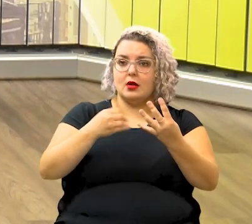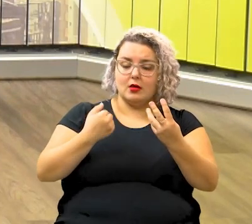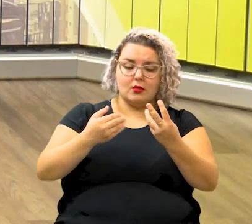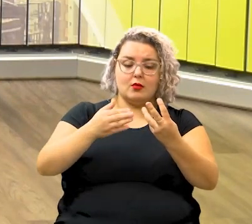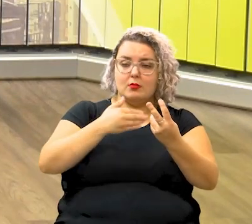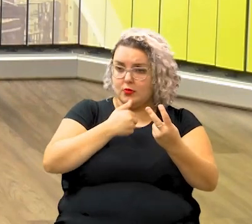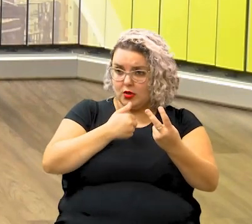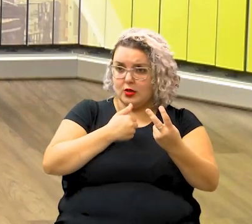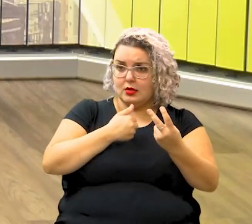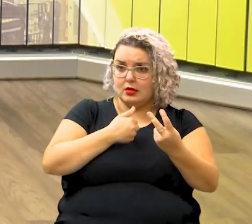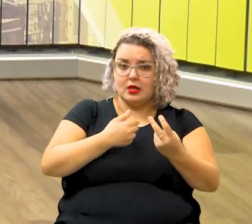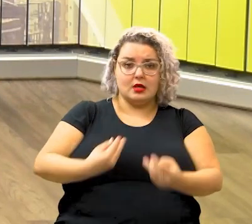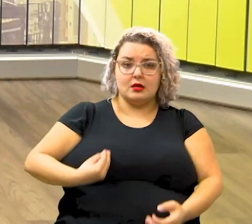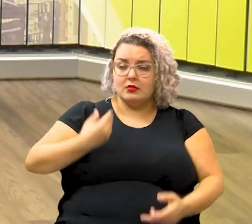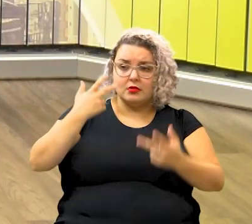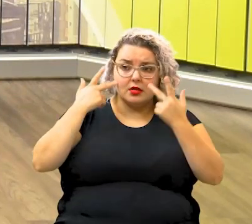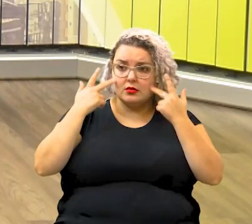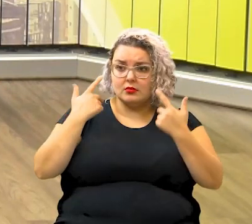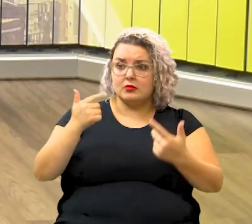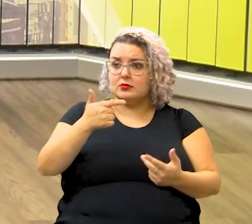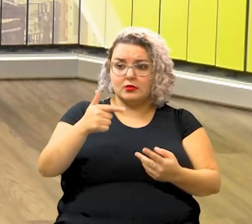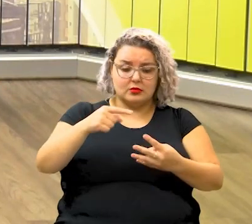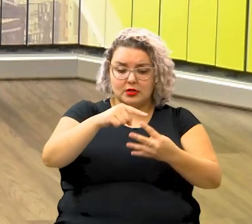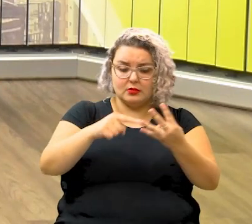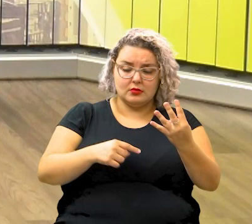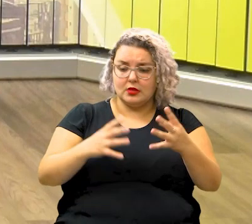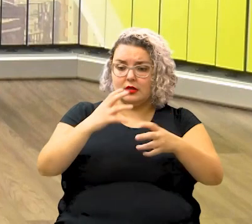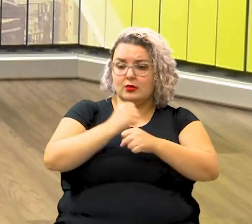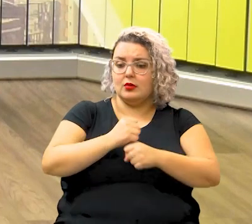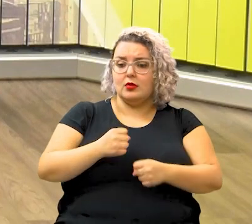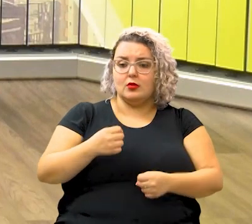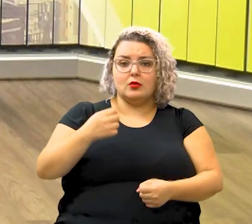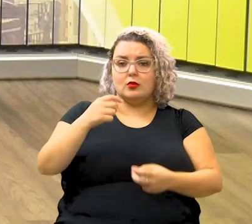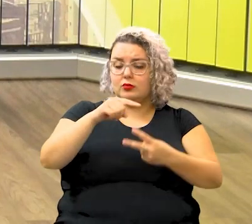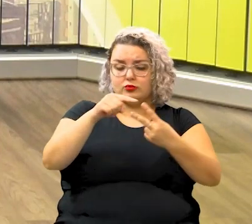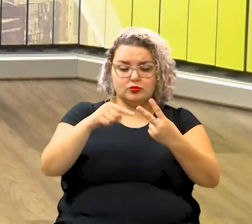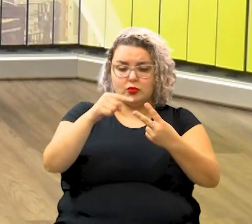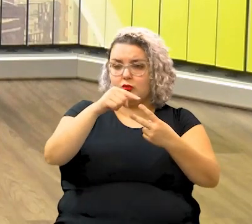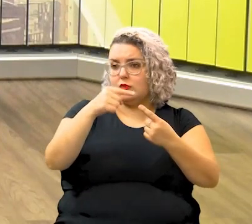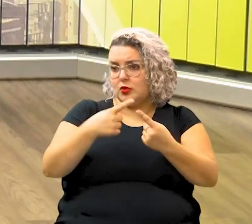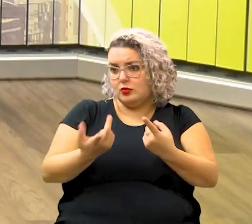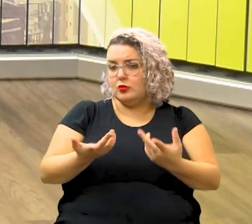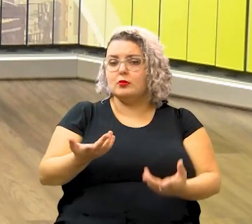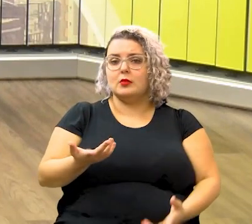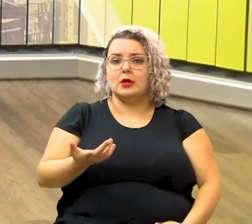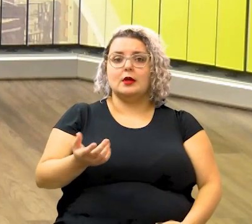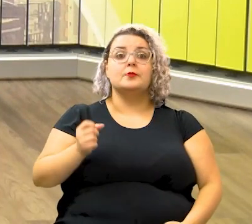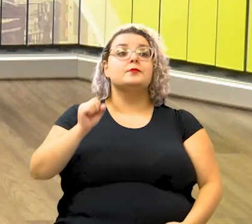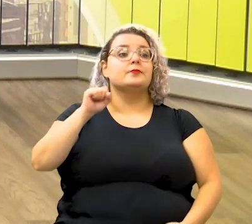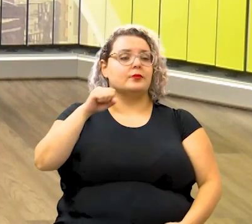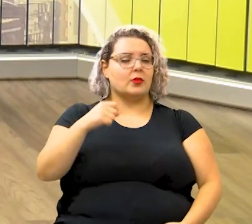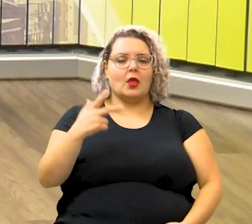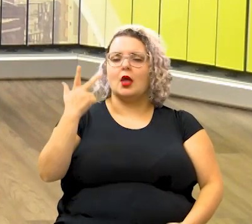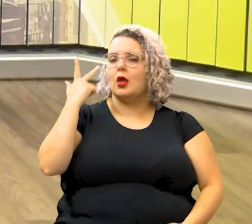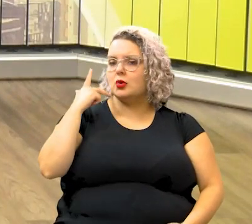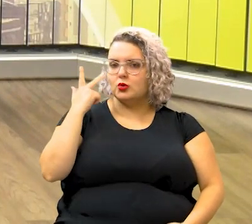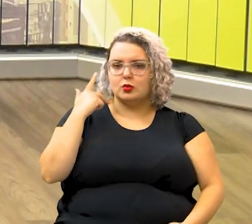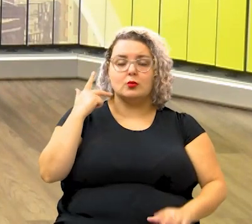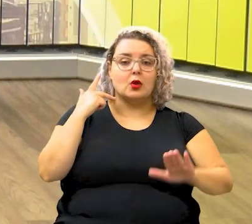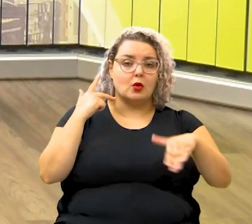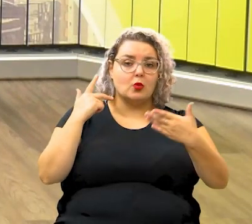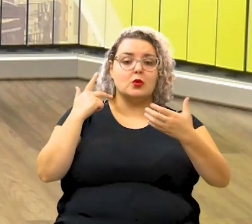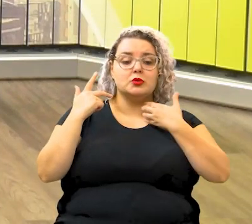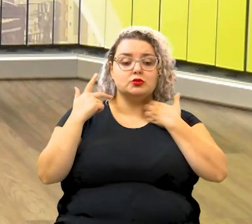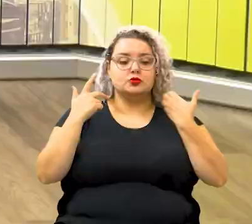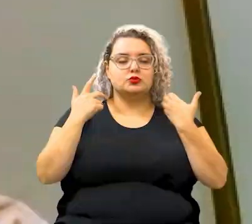uma, 2 e viver normalmente, sem essas Sim, sem 4, com problema. 2 ou 3? Sim, então quando a